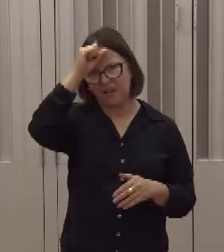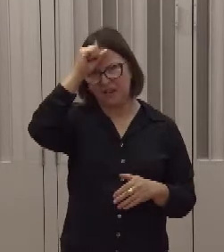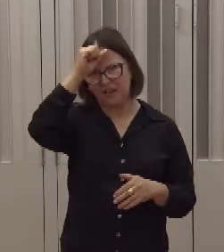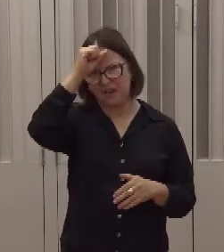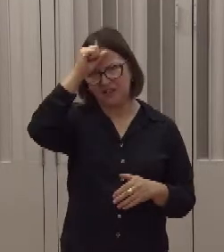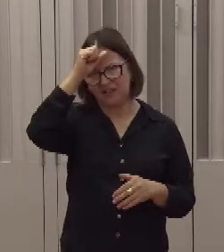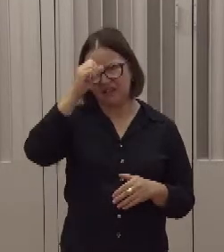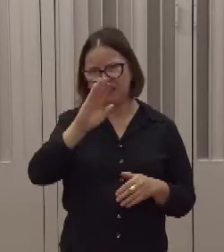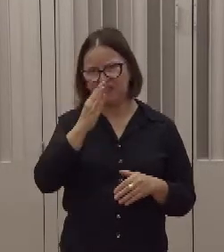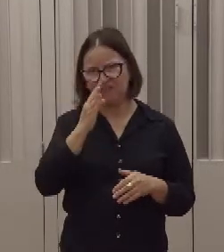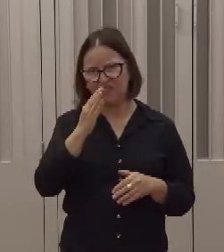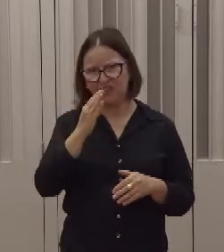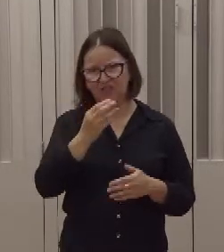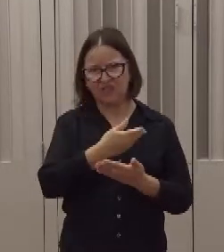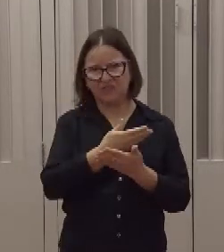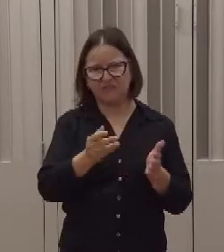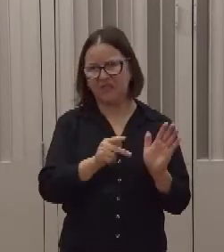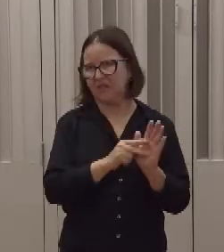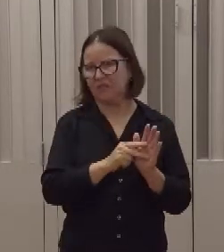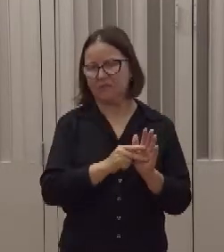mesmos.